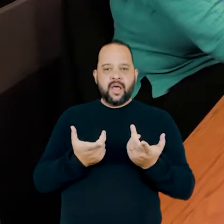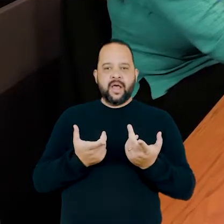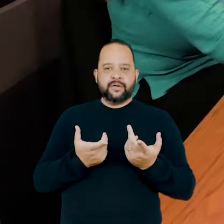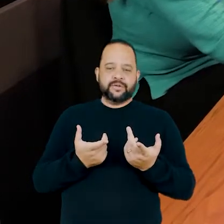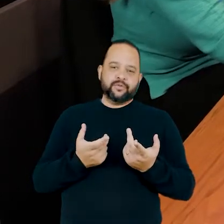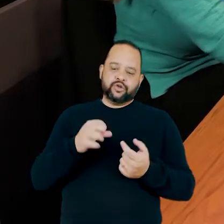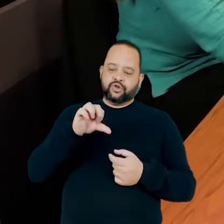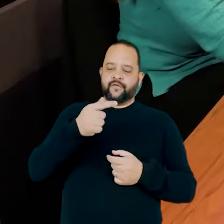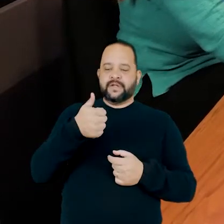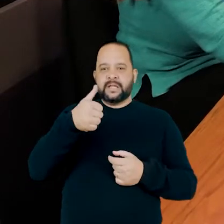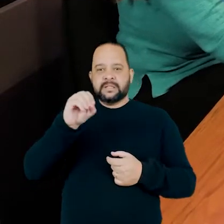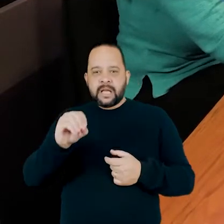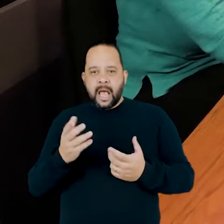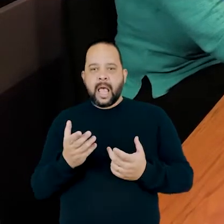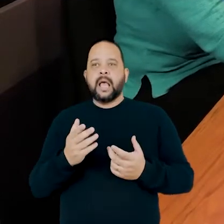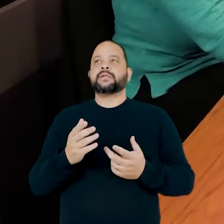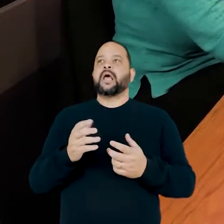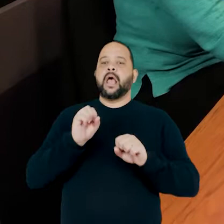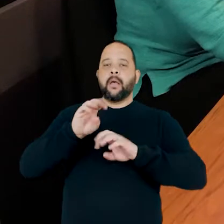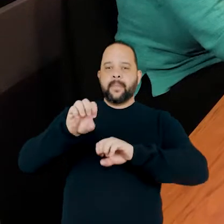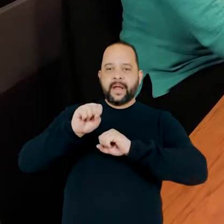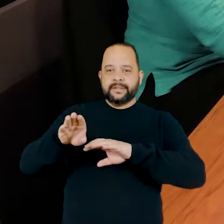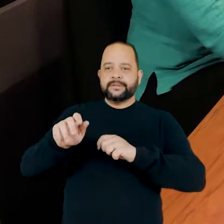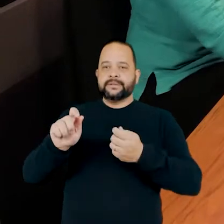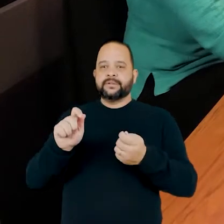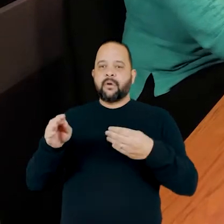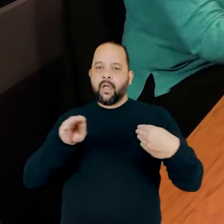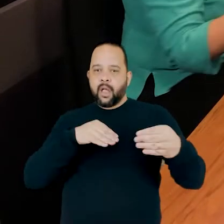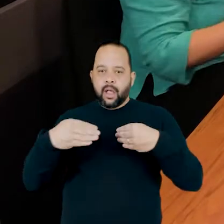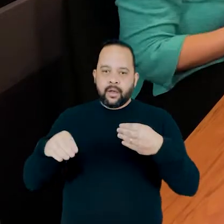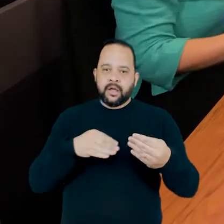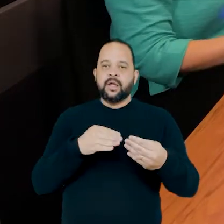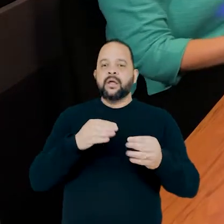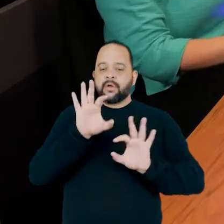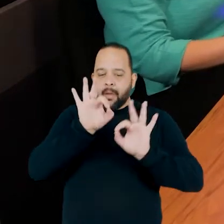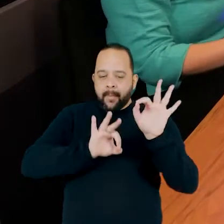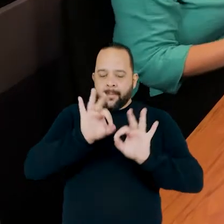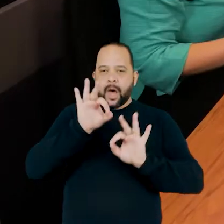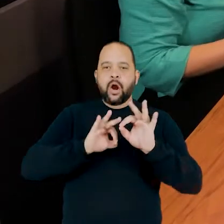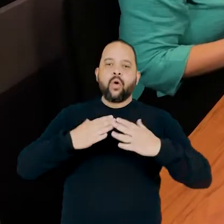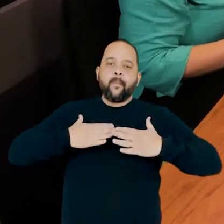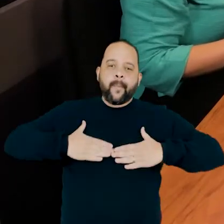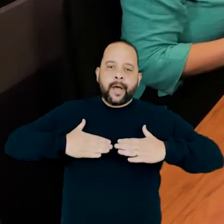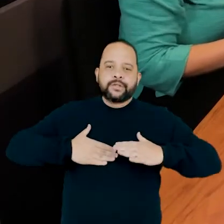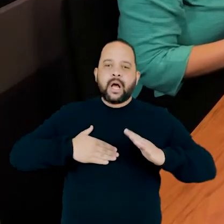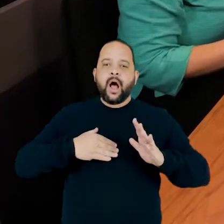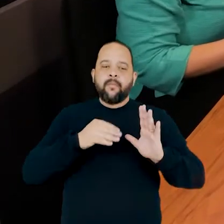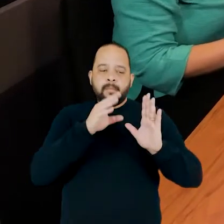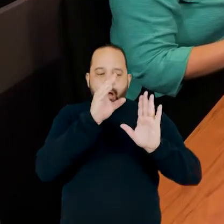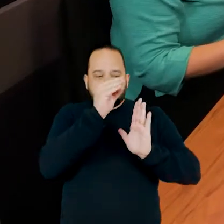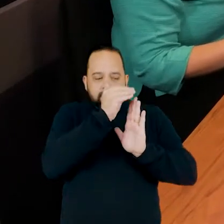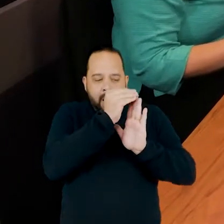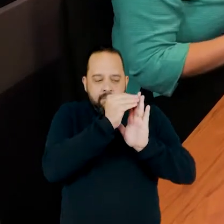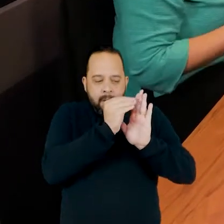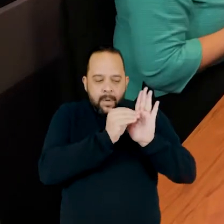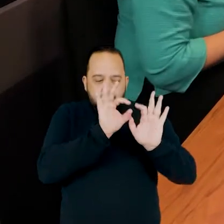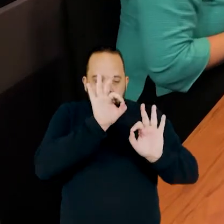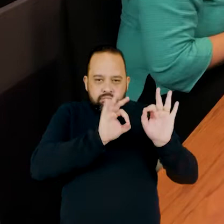910, né? Para ensino híbrido, que fez um projeto com mais calma, né? Peraí, vamos fazer um negócio mais certeiro?